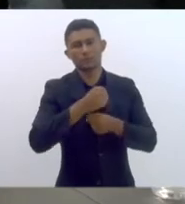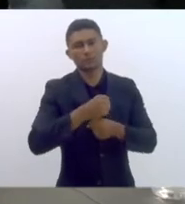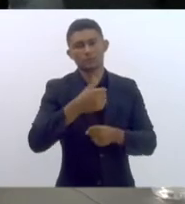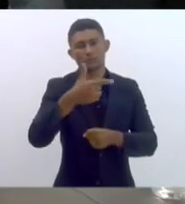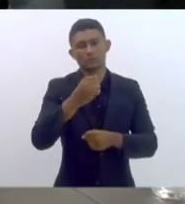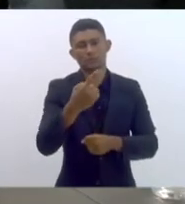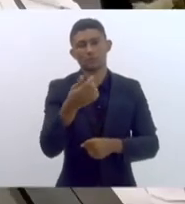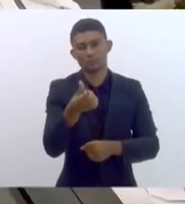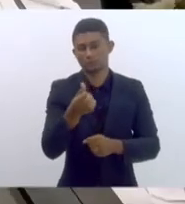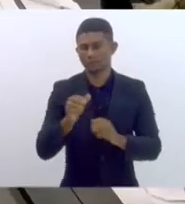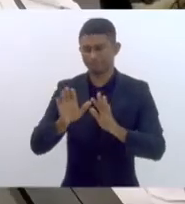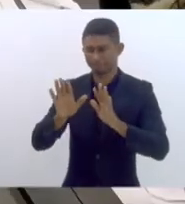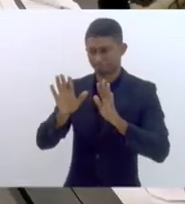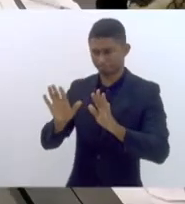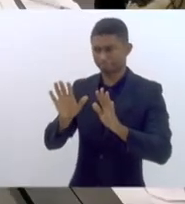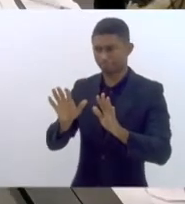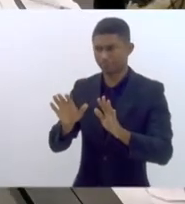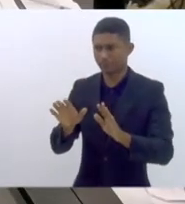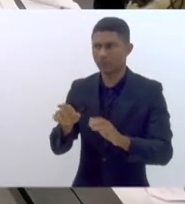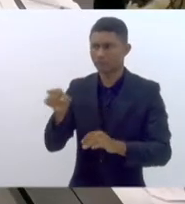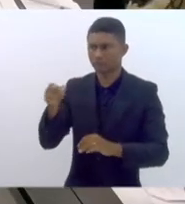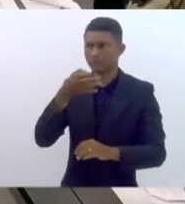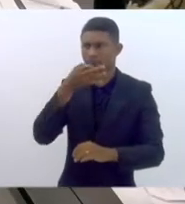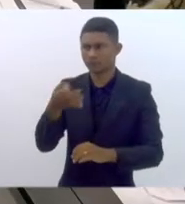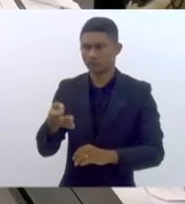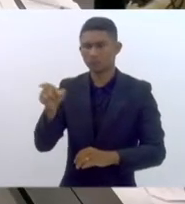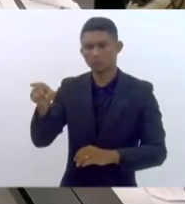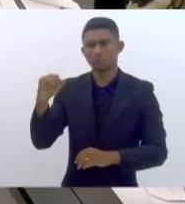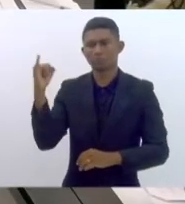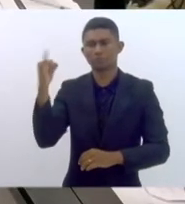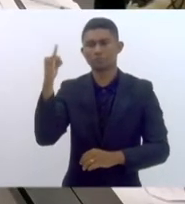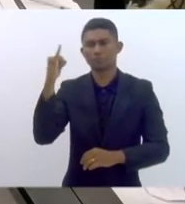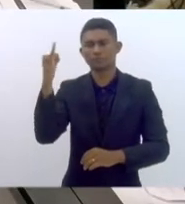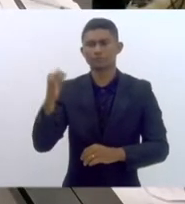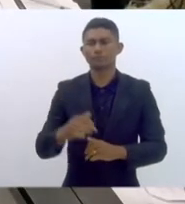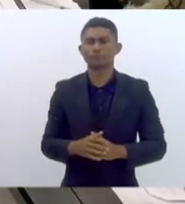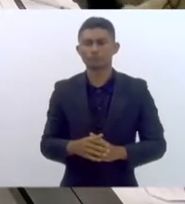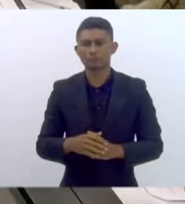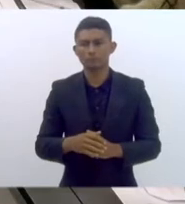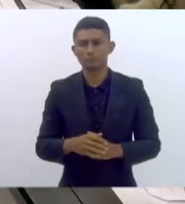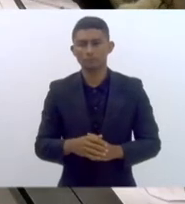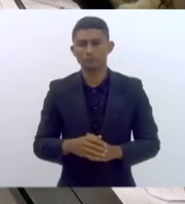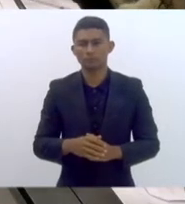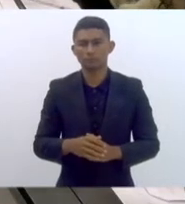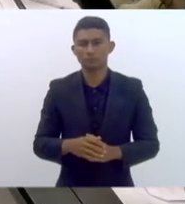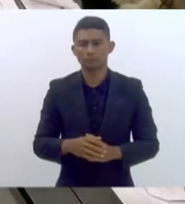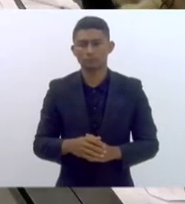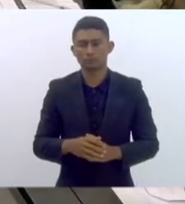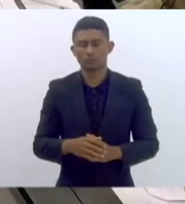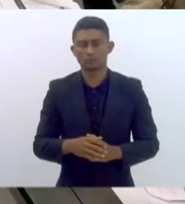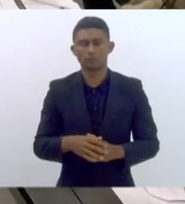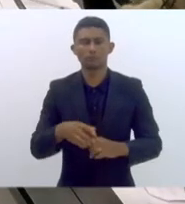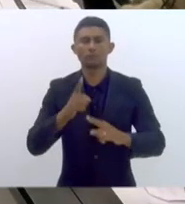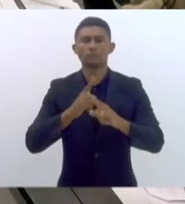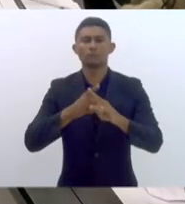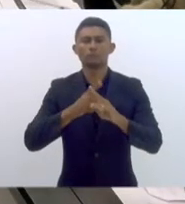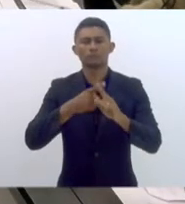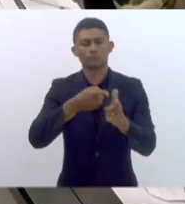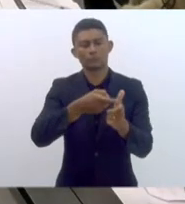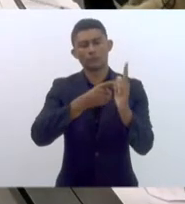Só um minutinho. Essa observação é importante, Gabriel, para anotar aí. A dívida